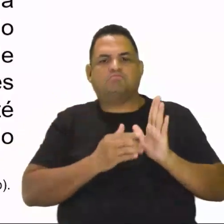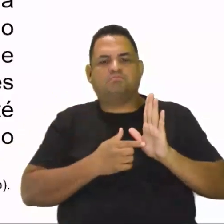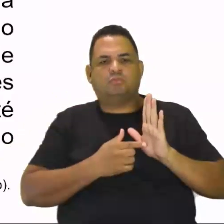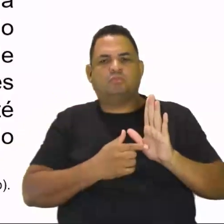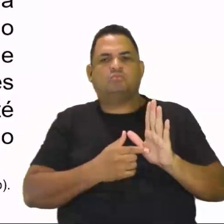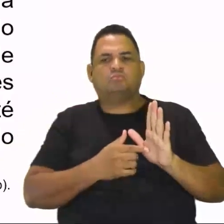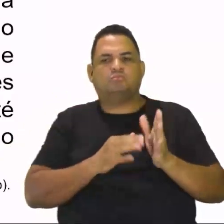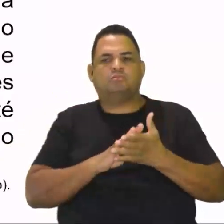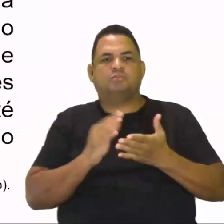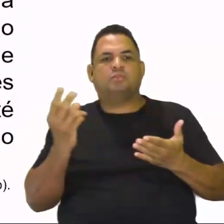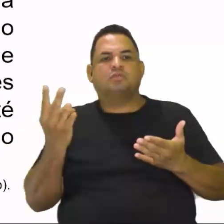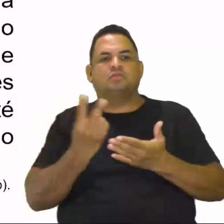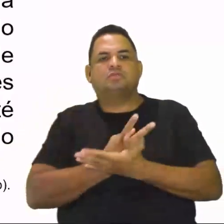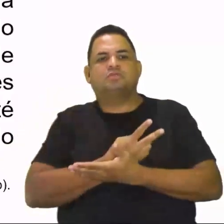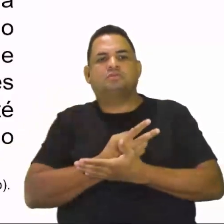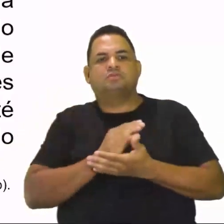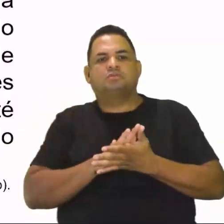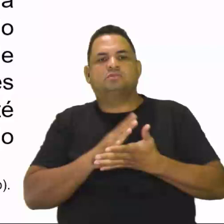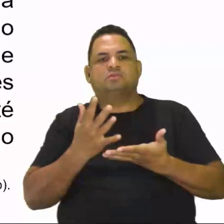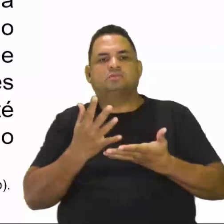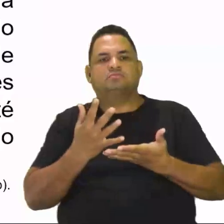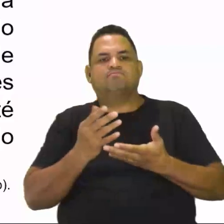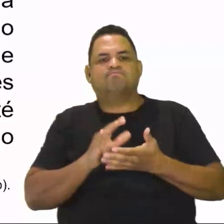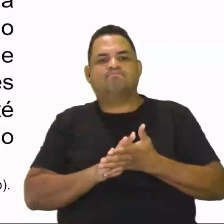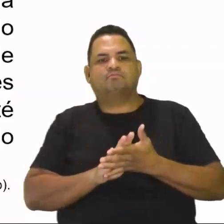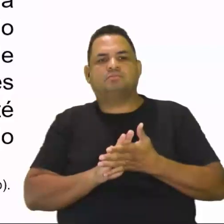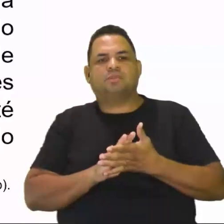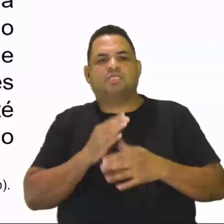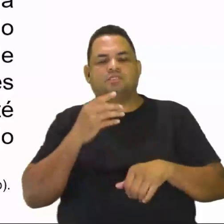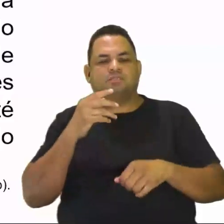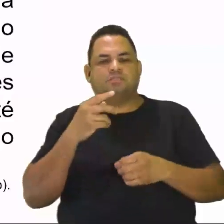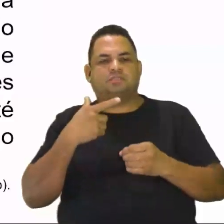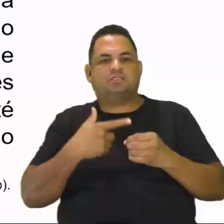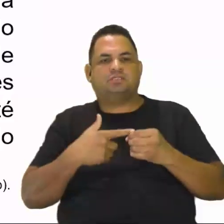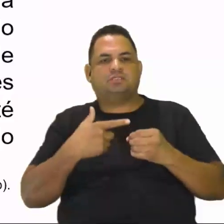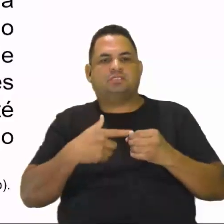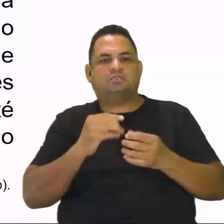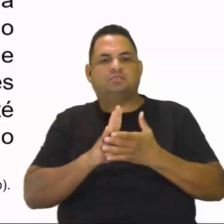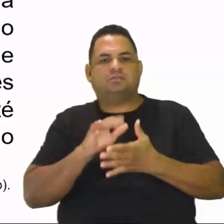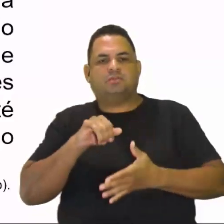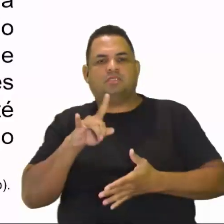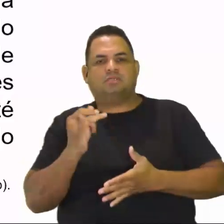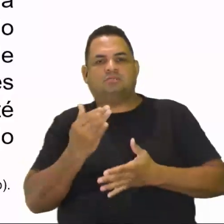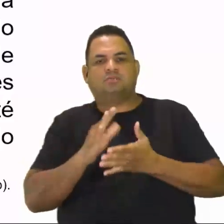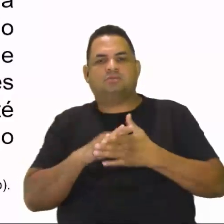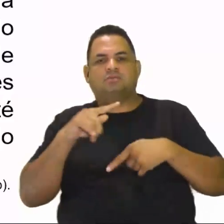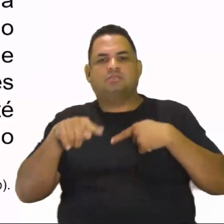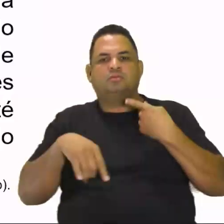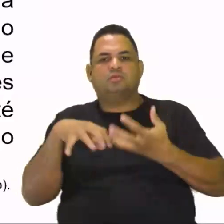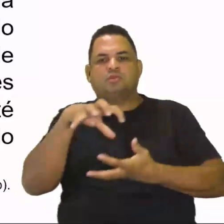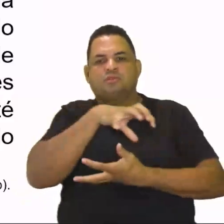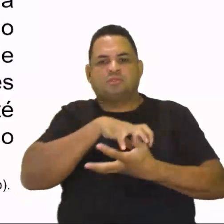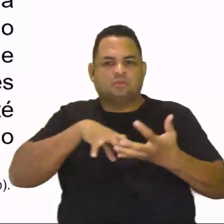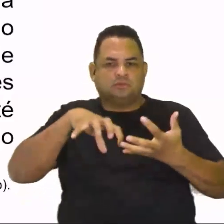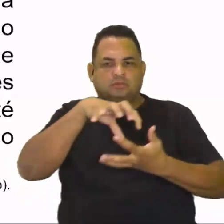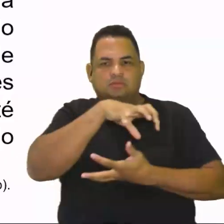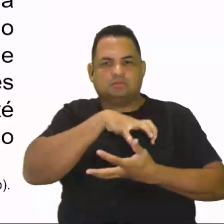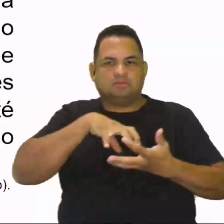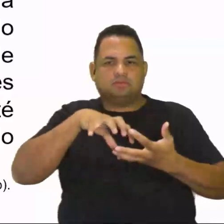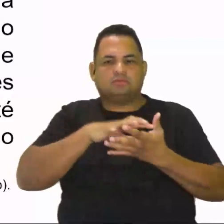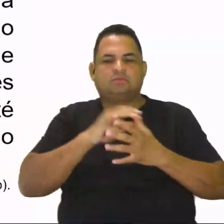descrevendo precipitações ácidas lá em Manchester, após a Revolução Industrial.